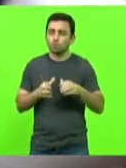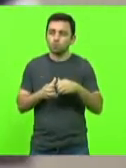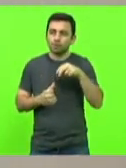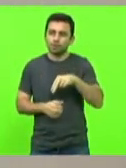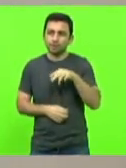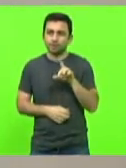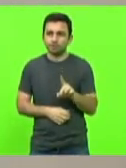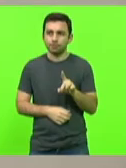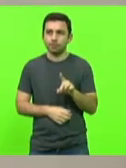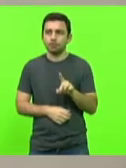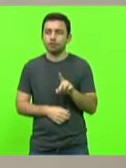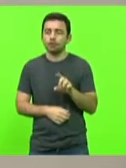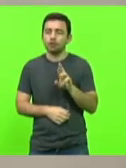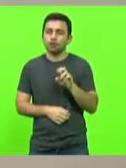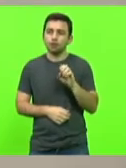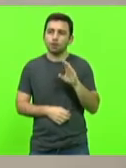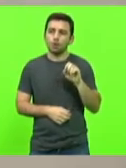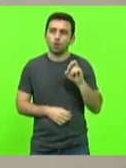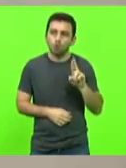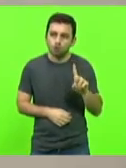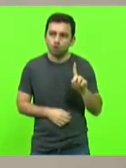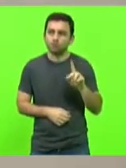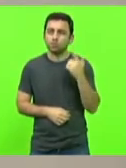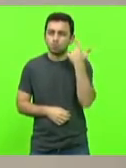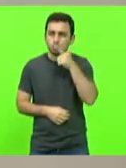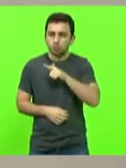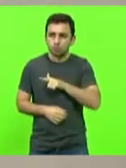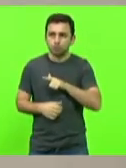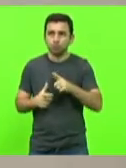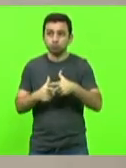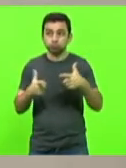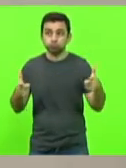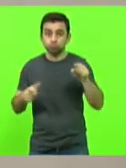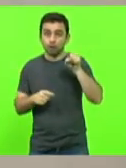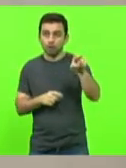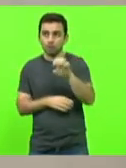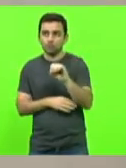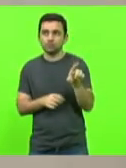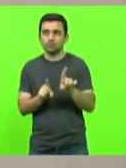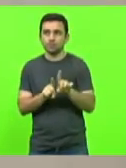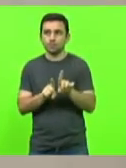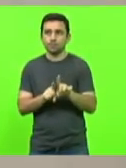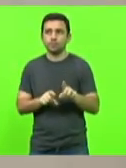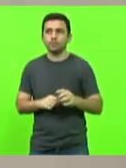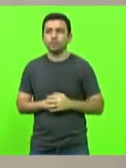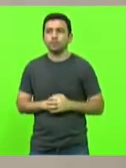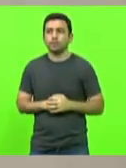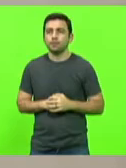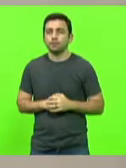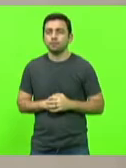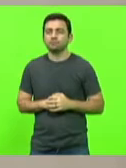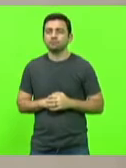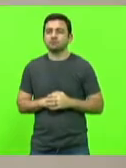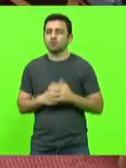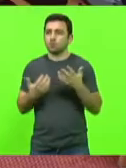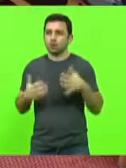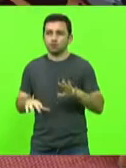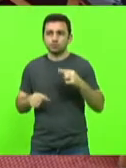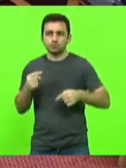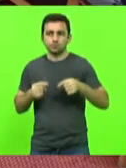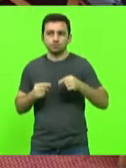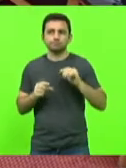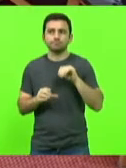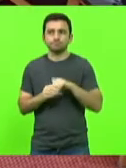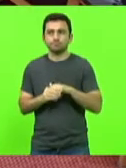SC pela expansão regional de seus serviços ao meio oeste catarinense, em discussão. Não havendo quem queira discutir, em